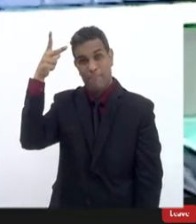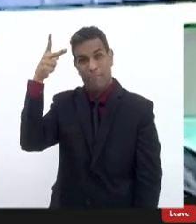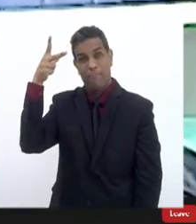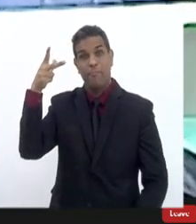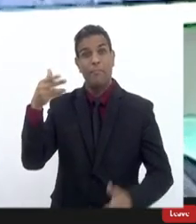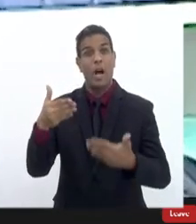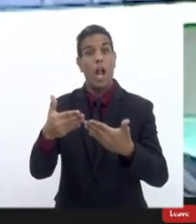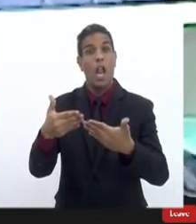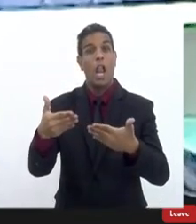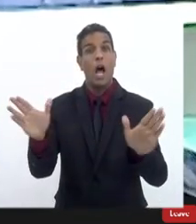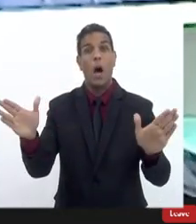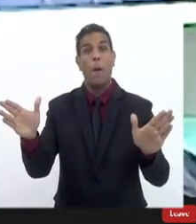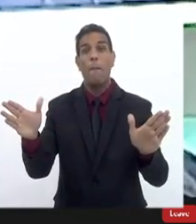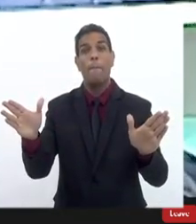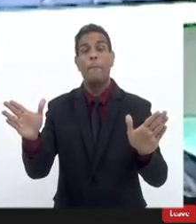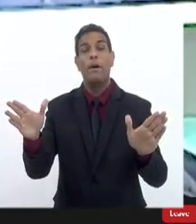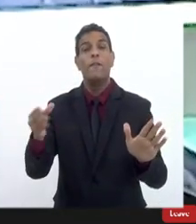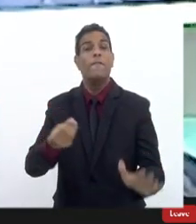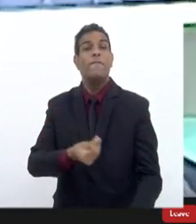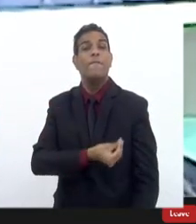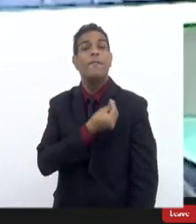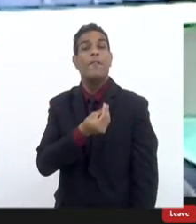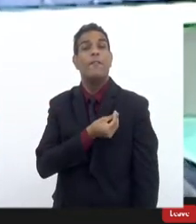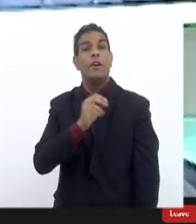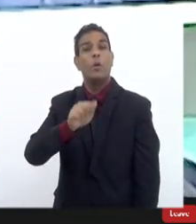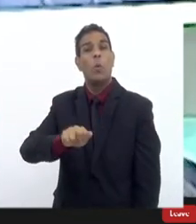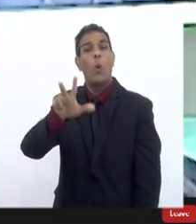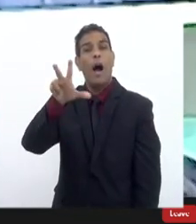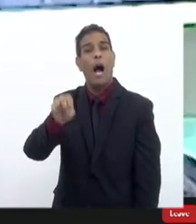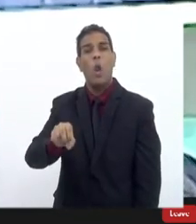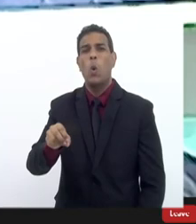liberaram presença total dos alunos.